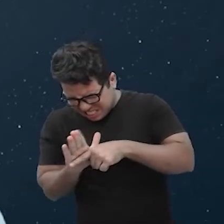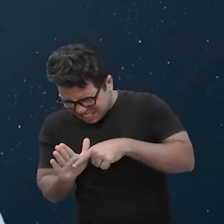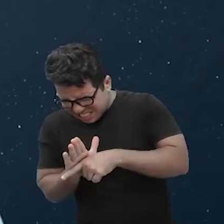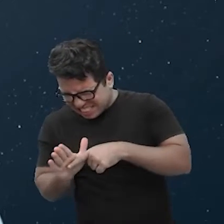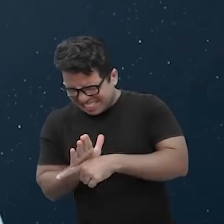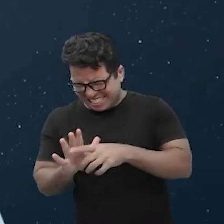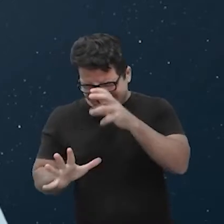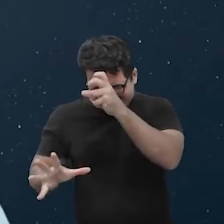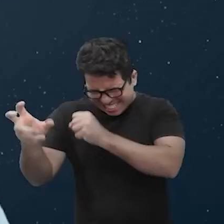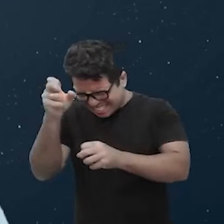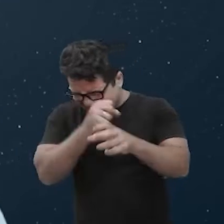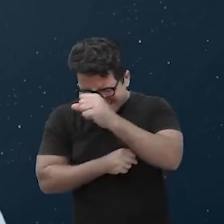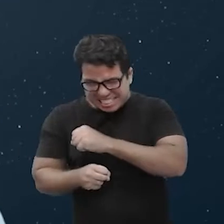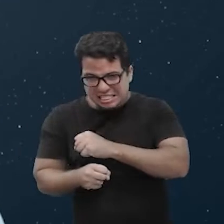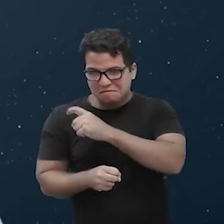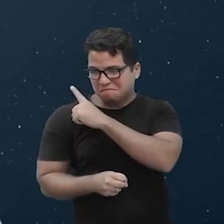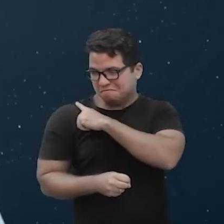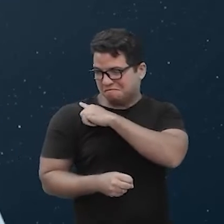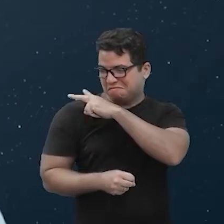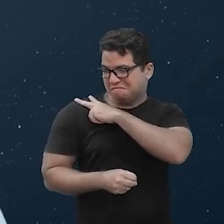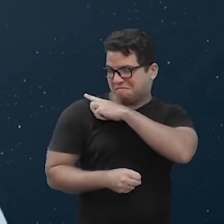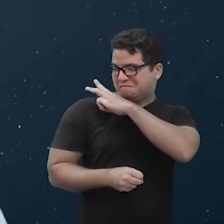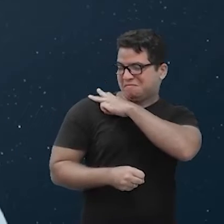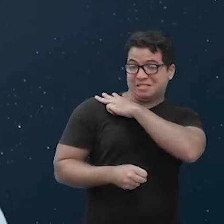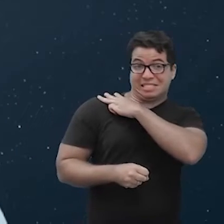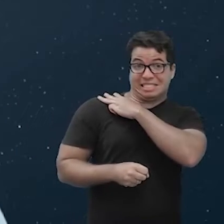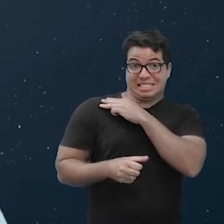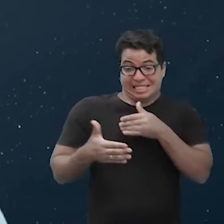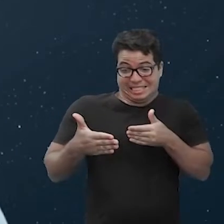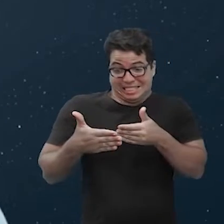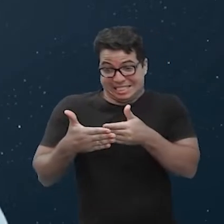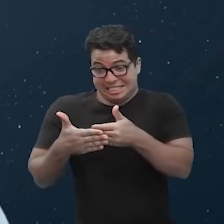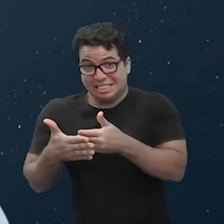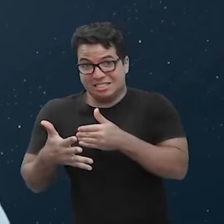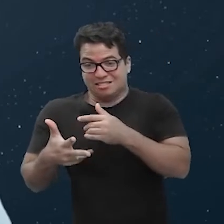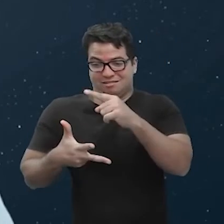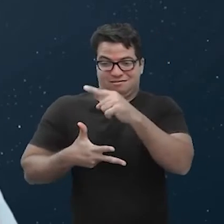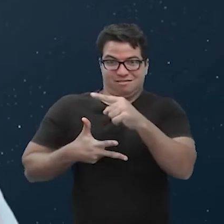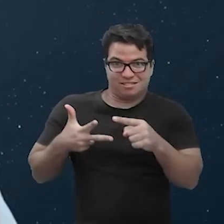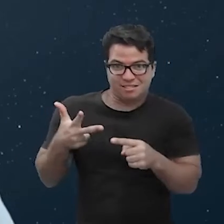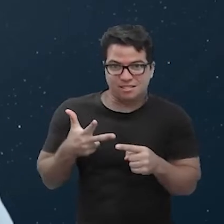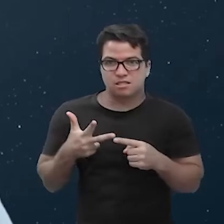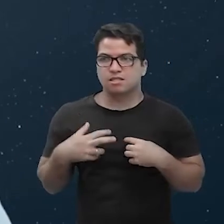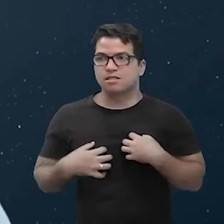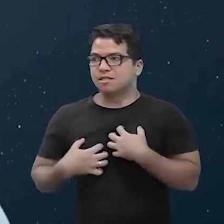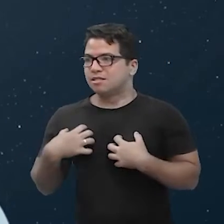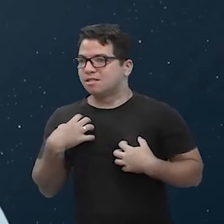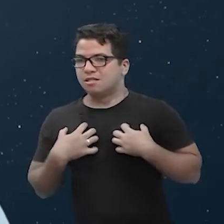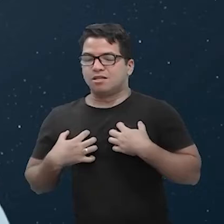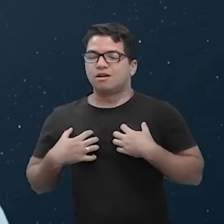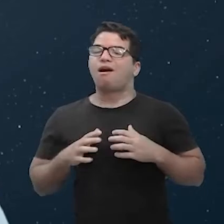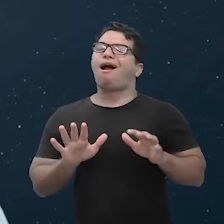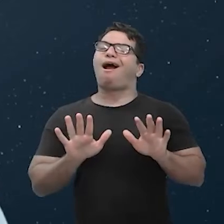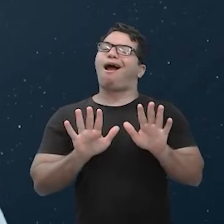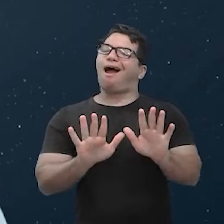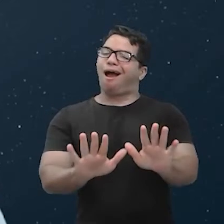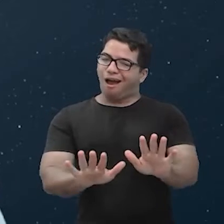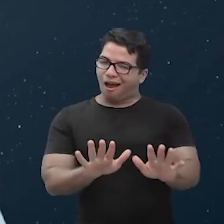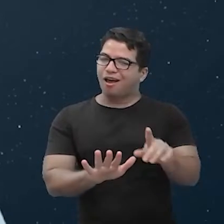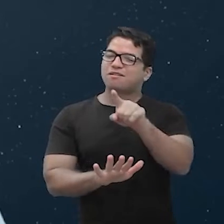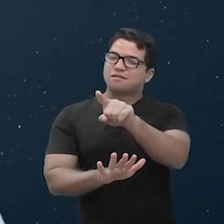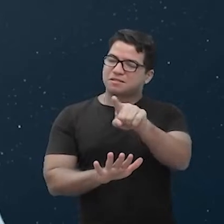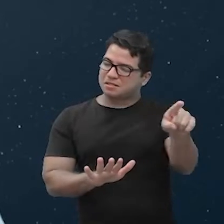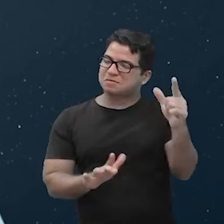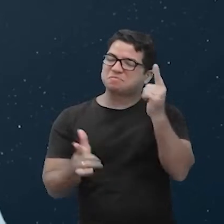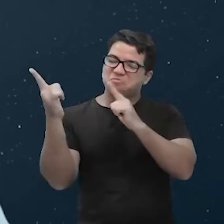aquela expectativa, aquele friozinho na barriga, mas don't worry, não se preocupe, vai dar tudo certo. E vem aqui